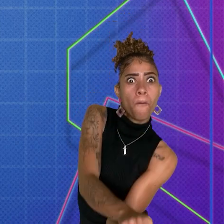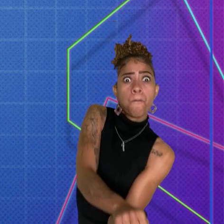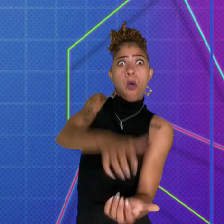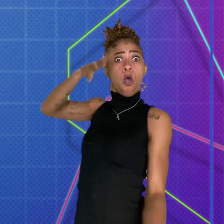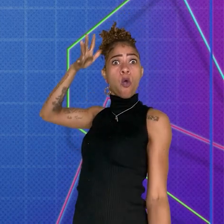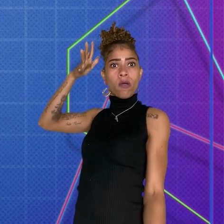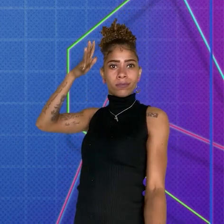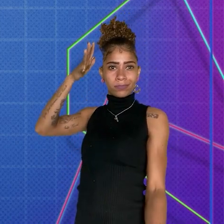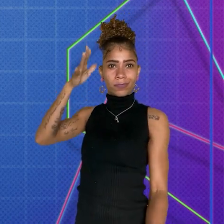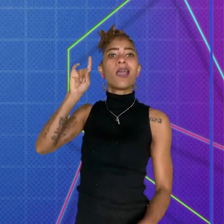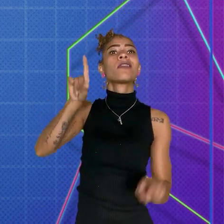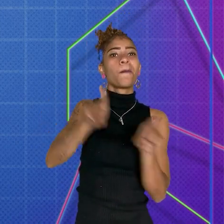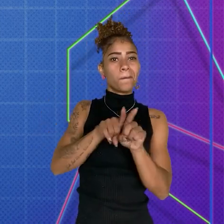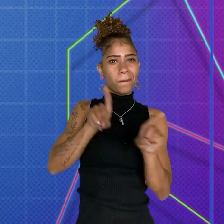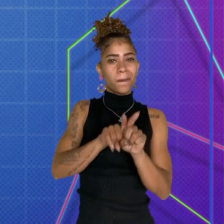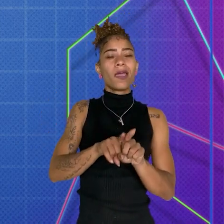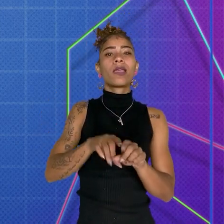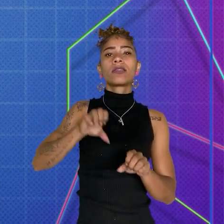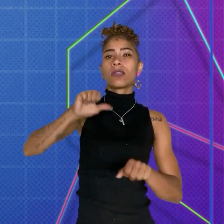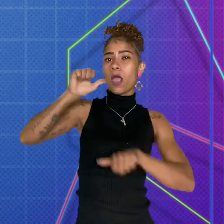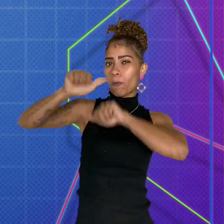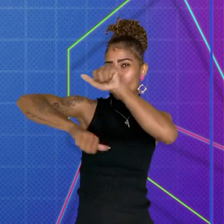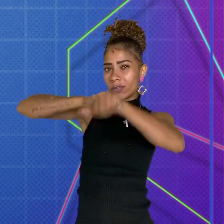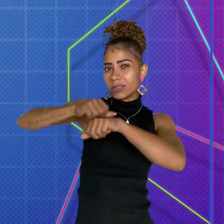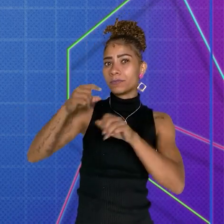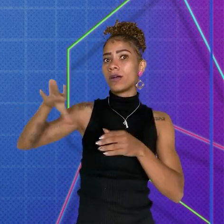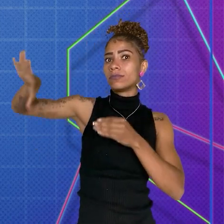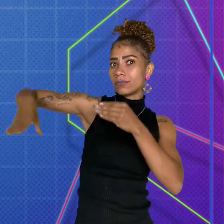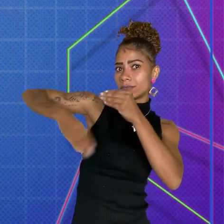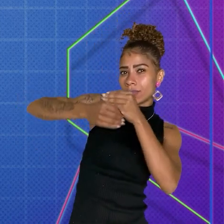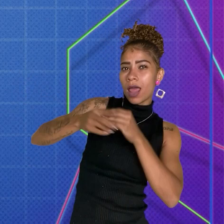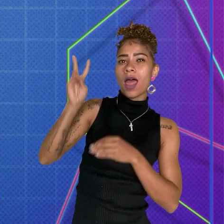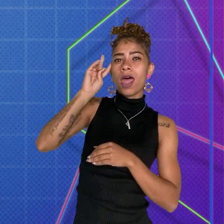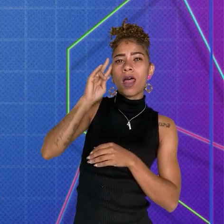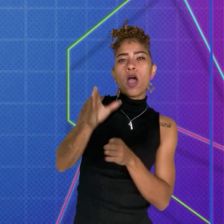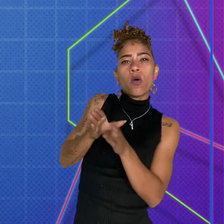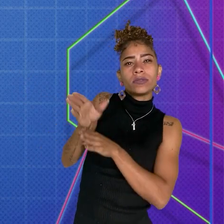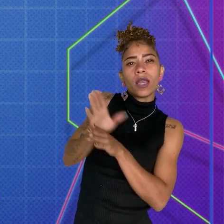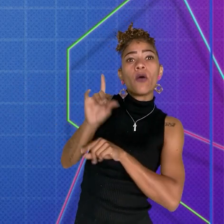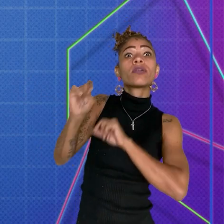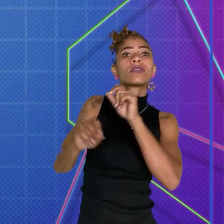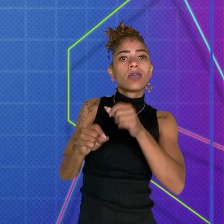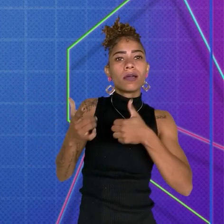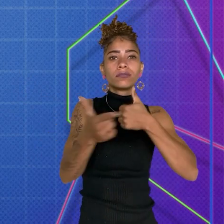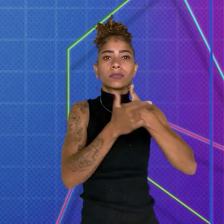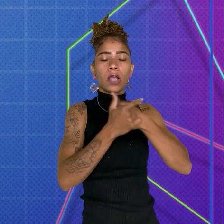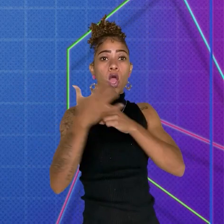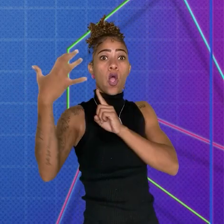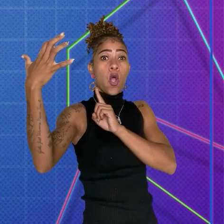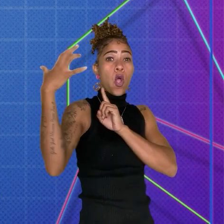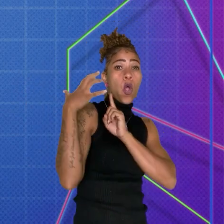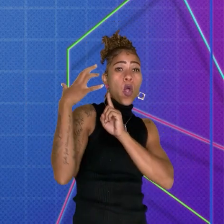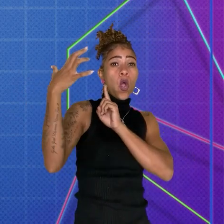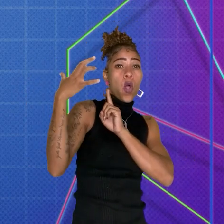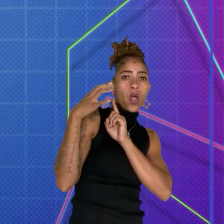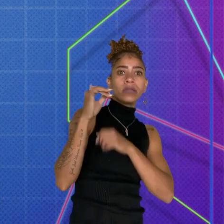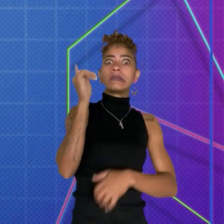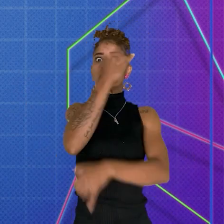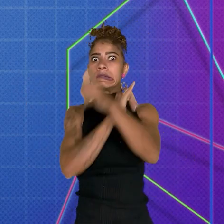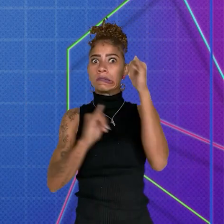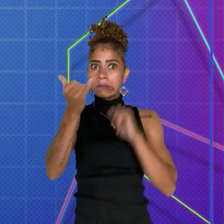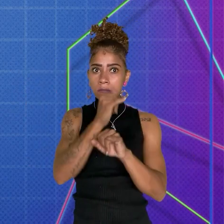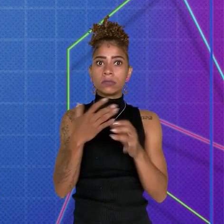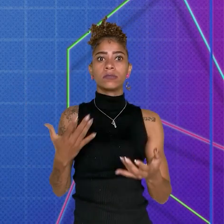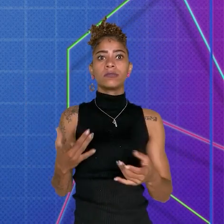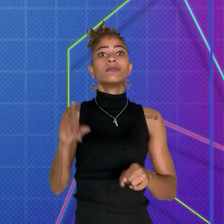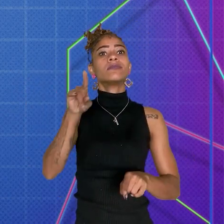e imediato. Além disso, um efeito de distorção pode ser adicionado para sugerir que o personagem está sendo afetado por uma onda